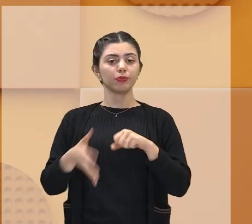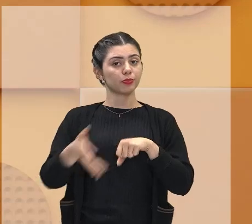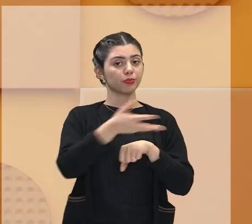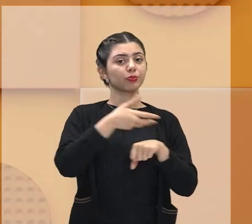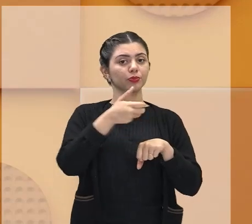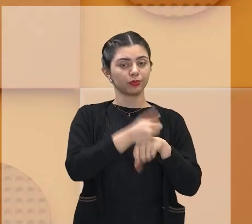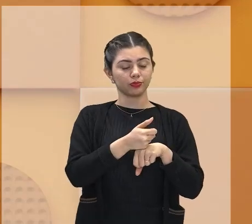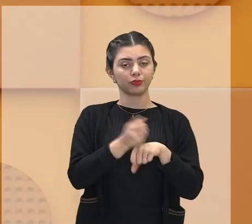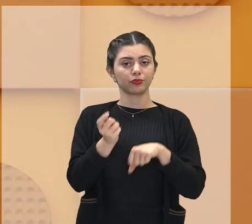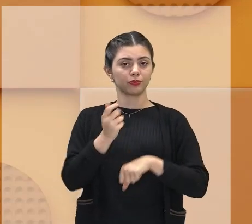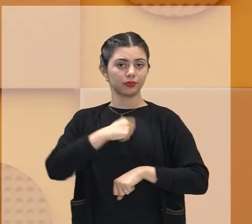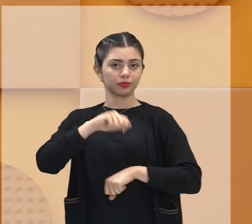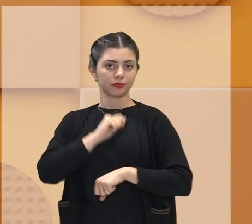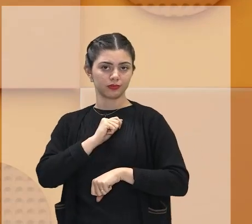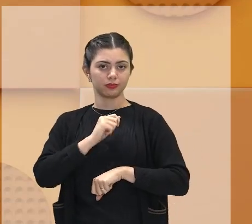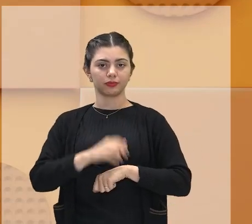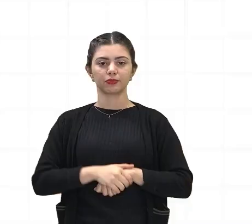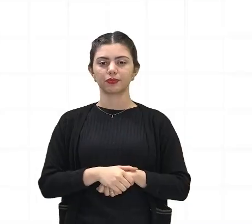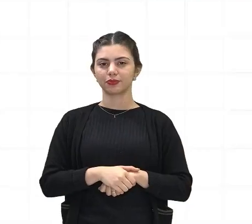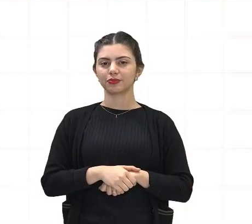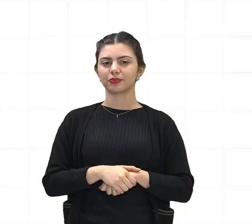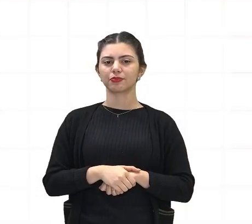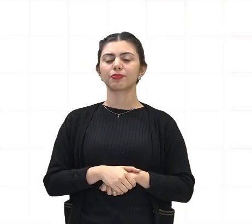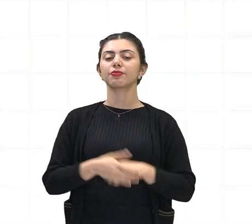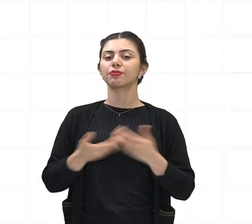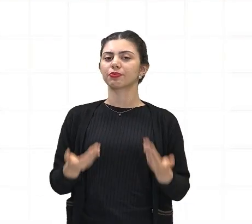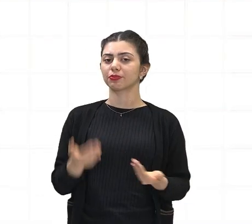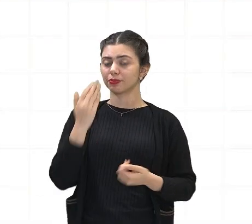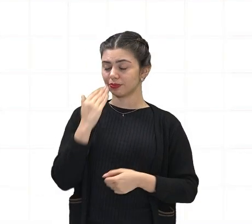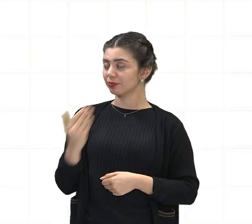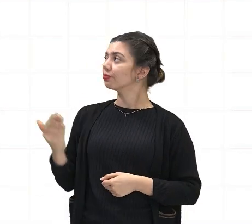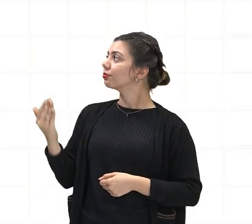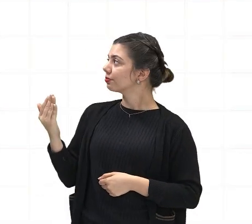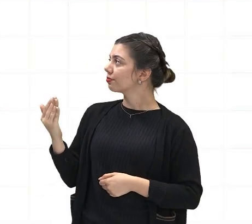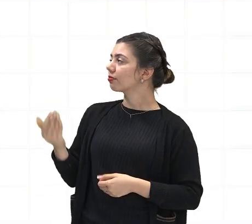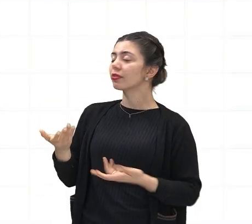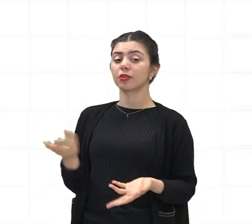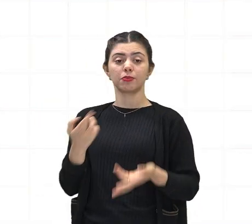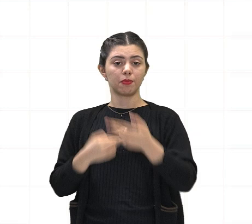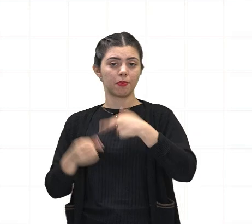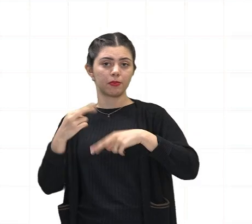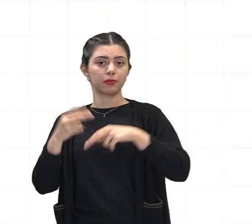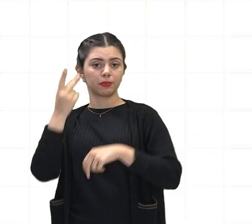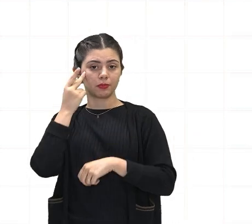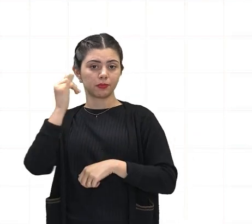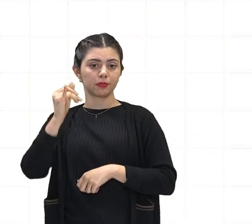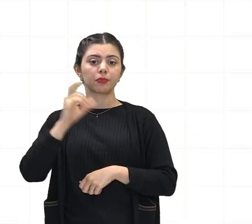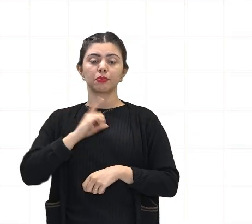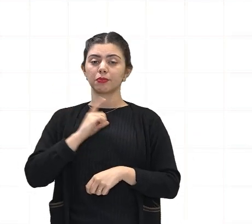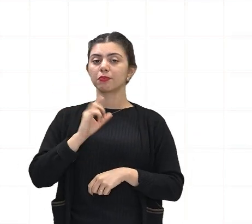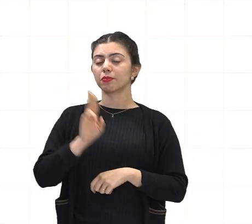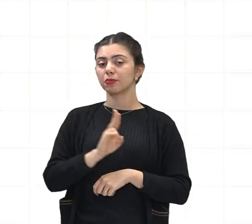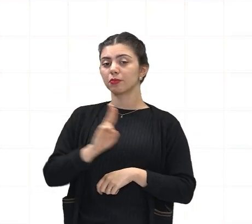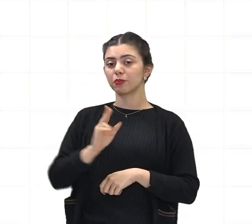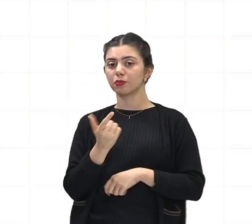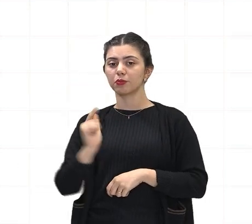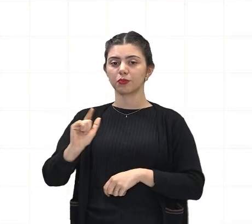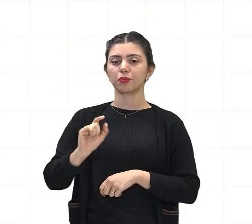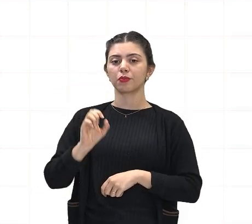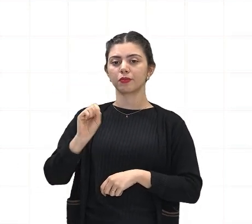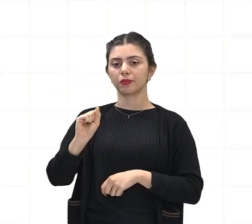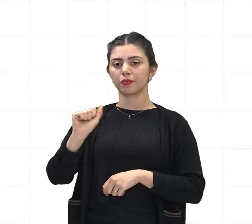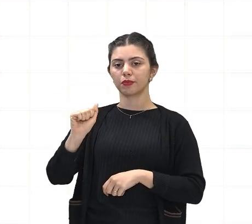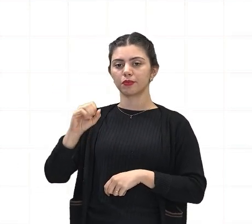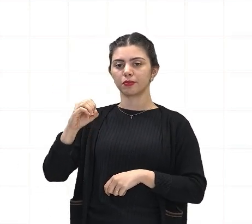espanhola. Vamos lá. A Revolução Haitiana é também conhecida como a Revolução de São Domingos. Foi um